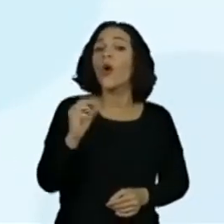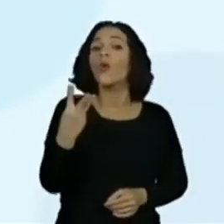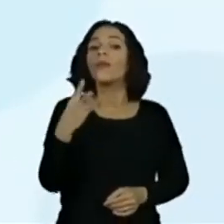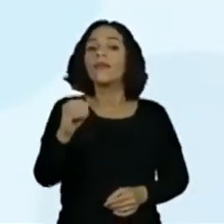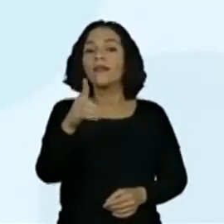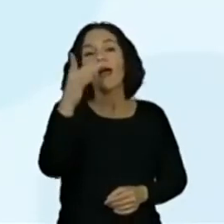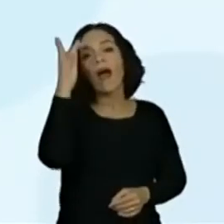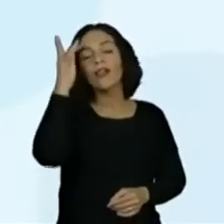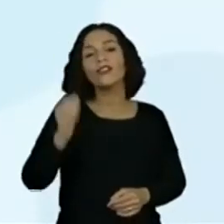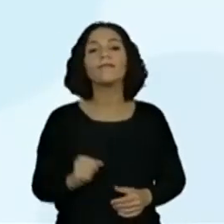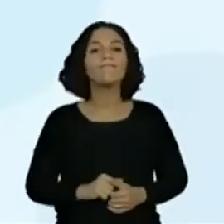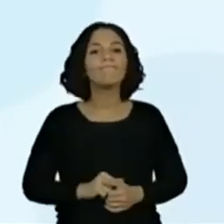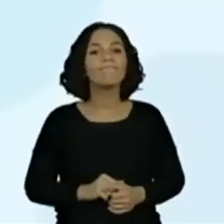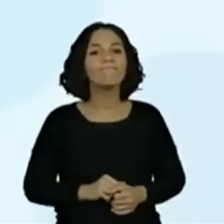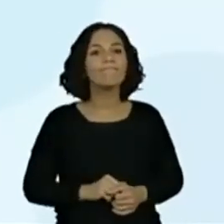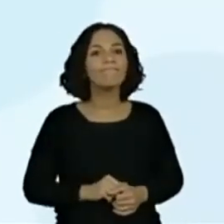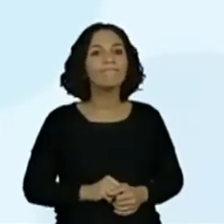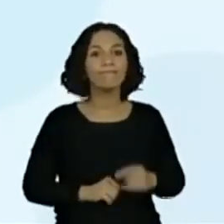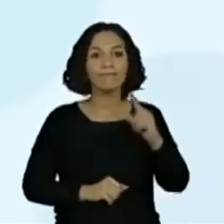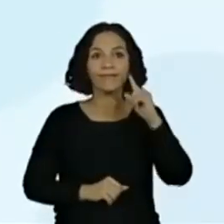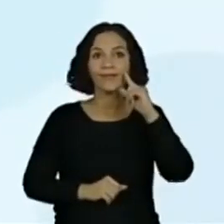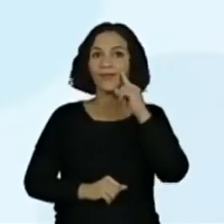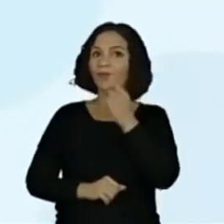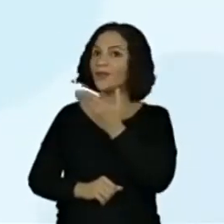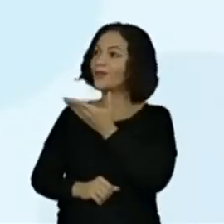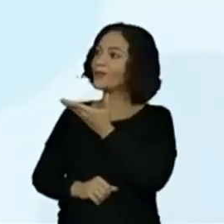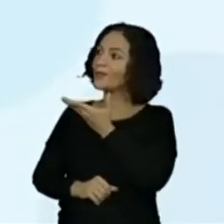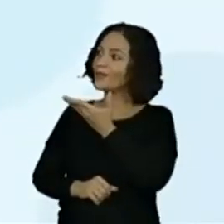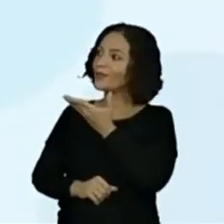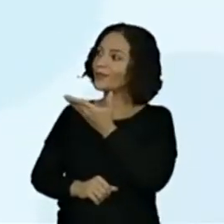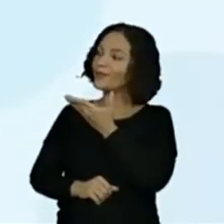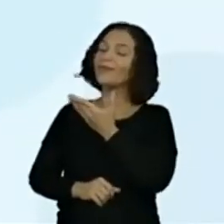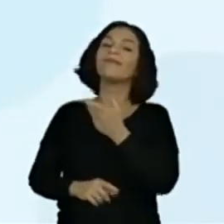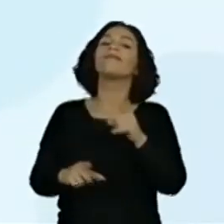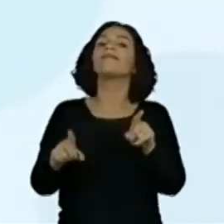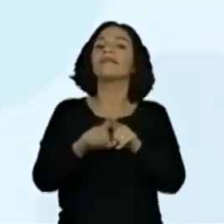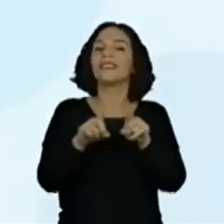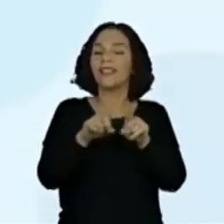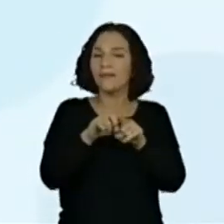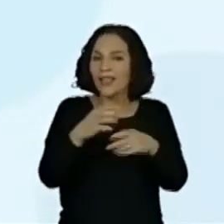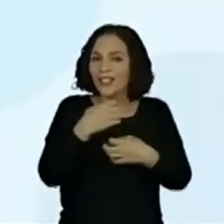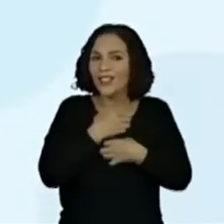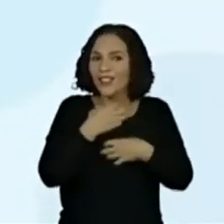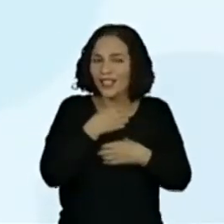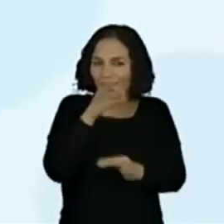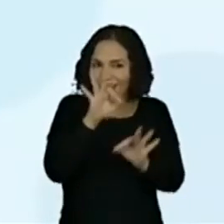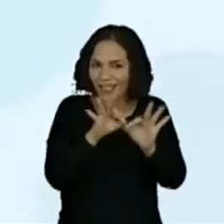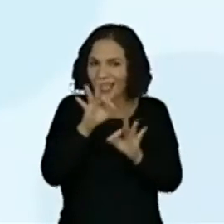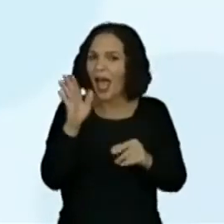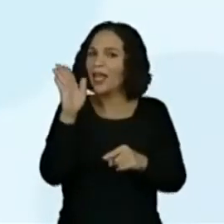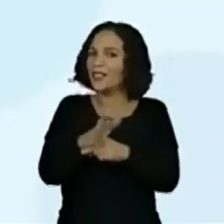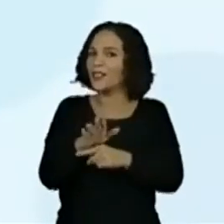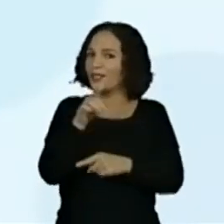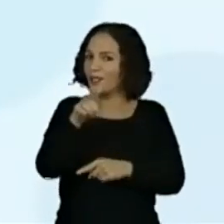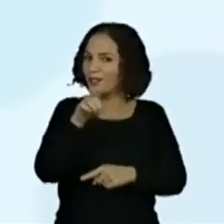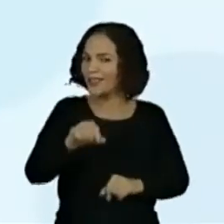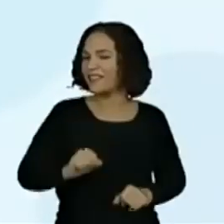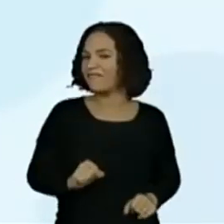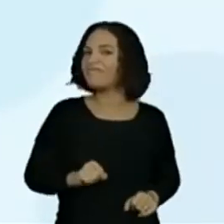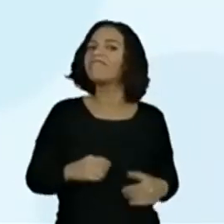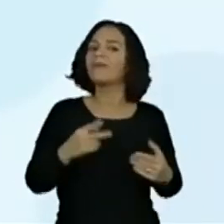A organização dessa coleção também está ajudando e favorecendo muito. Organização é